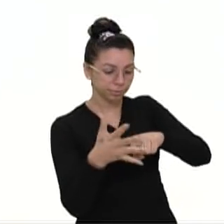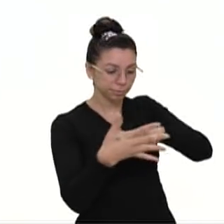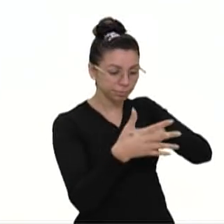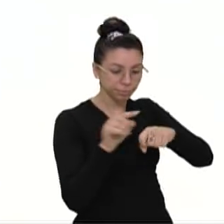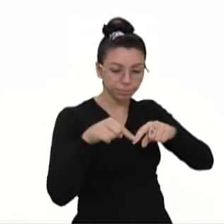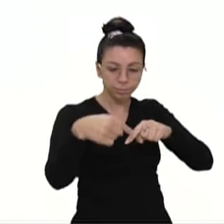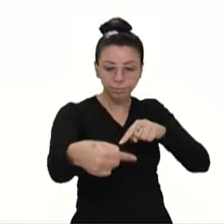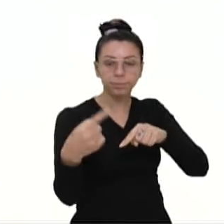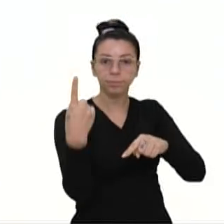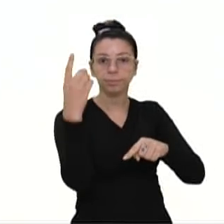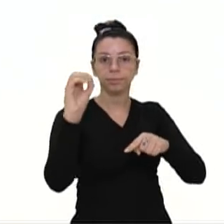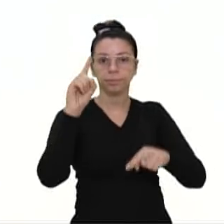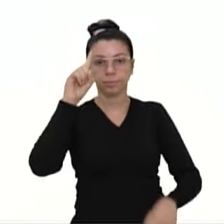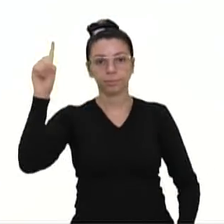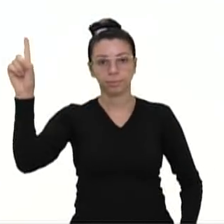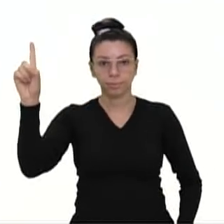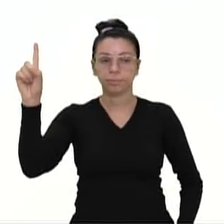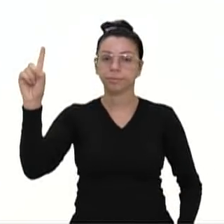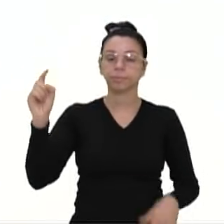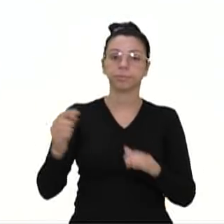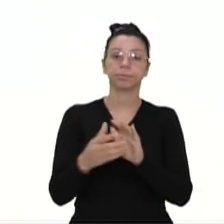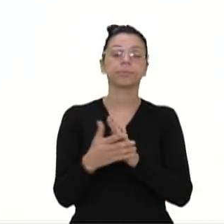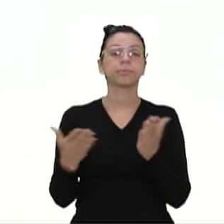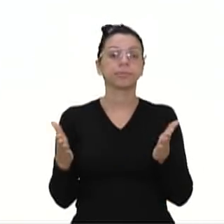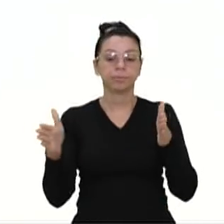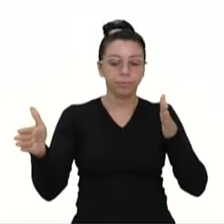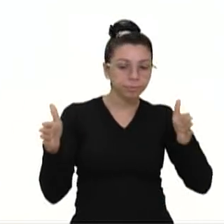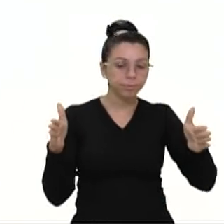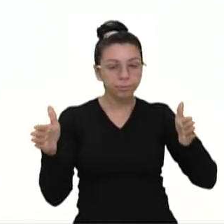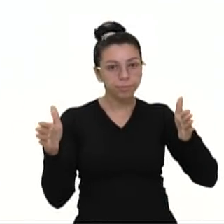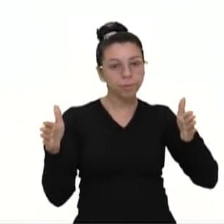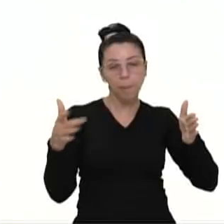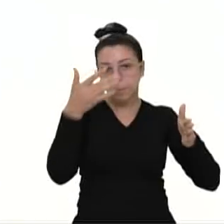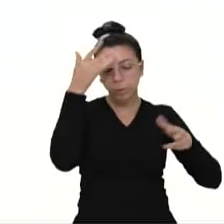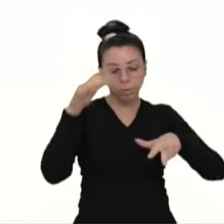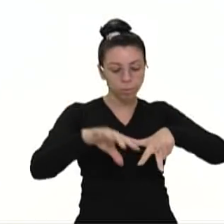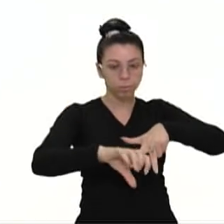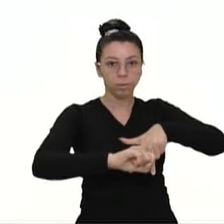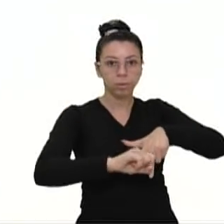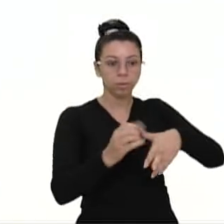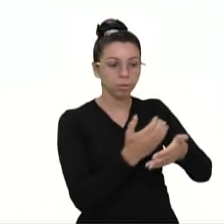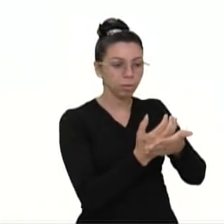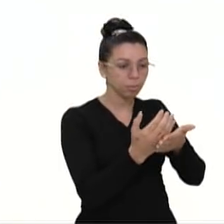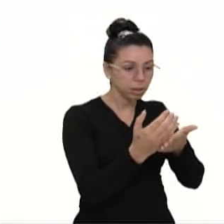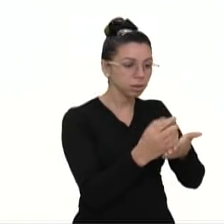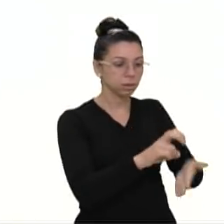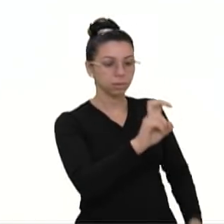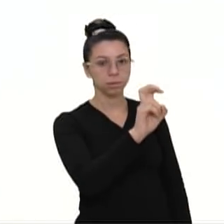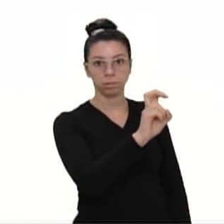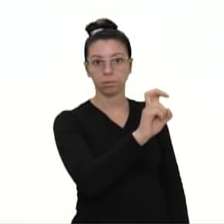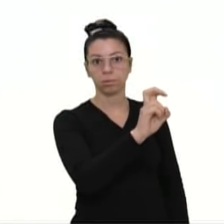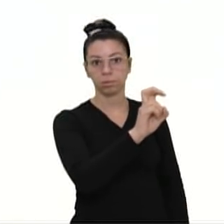10 dias, em um cenário onde o número de infectados iniciais é de 5